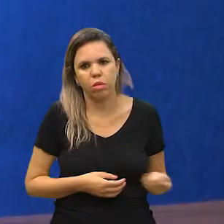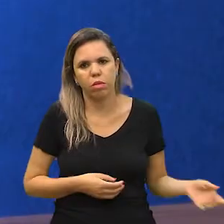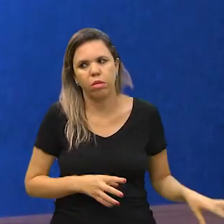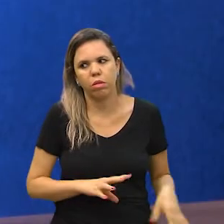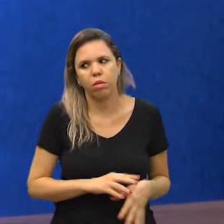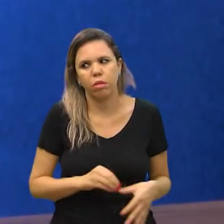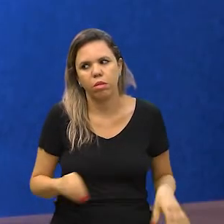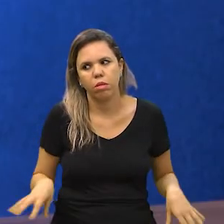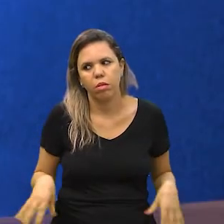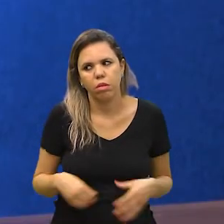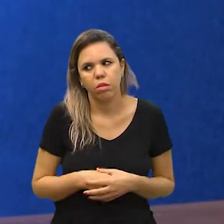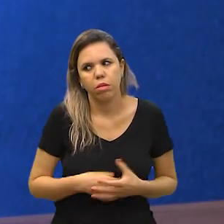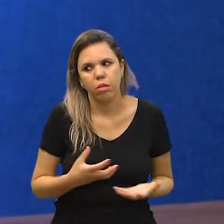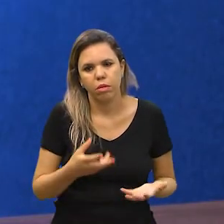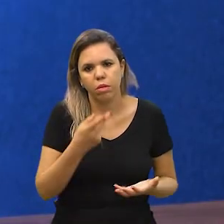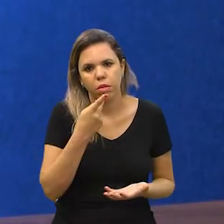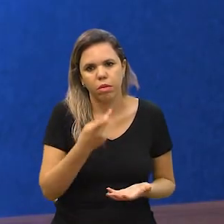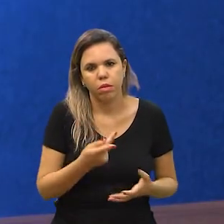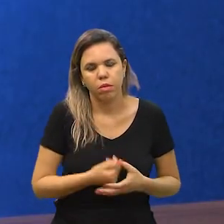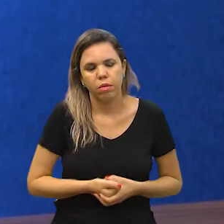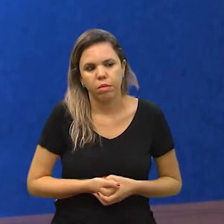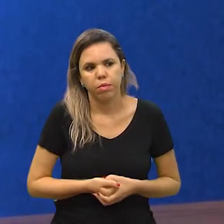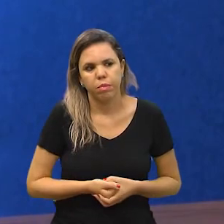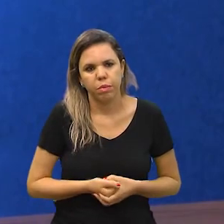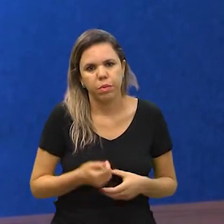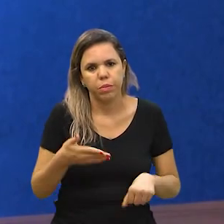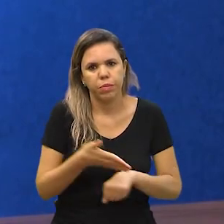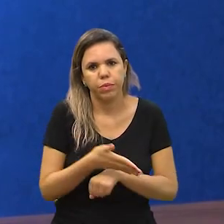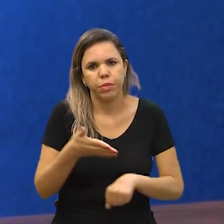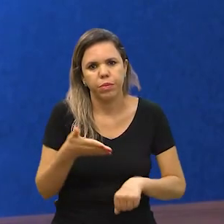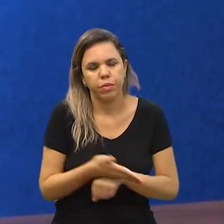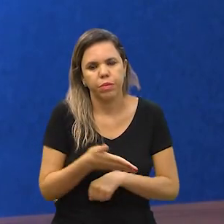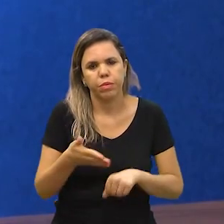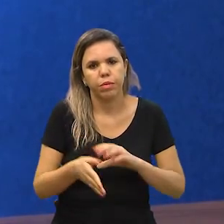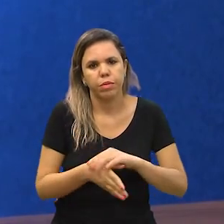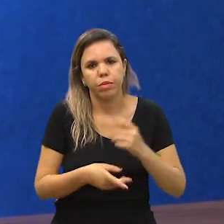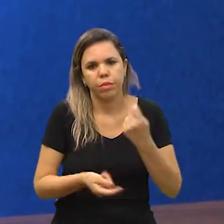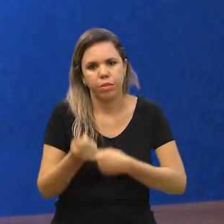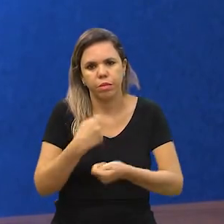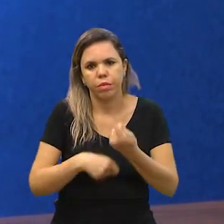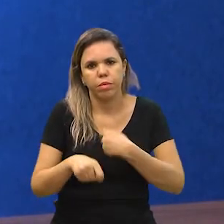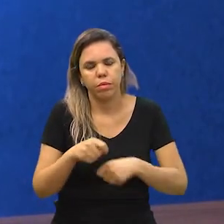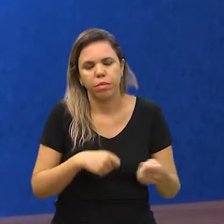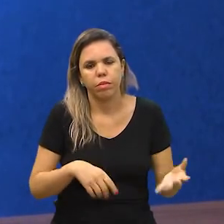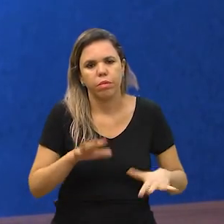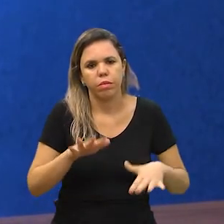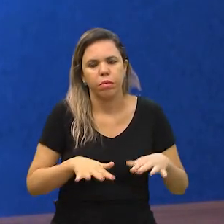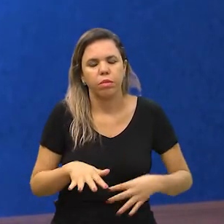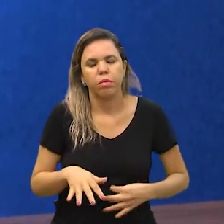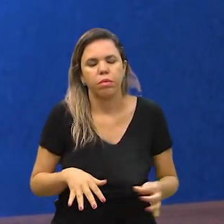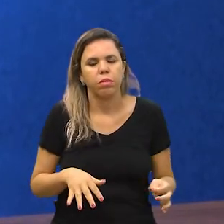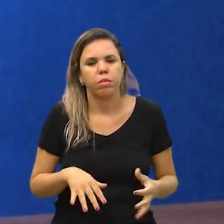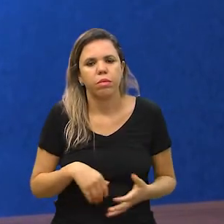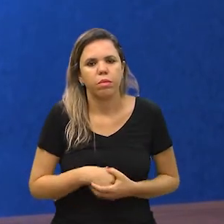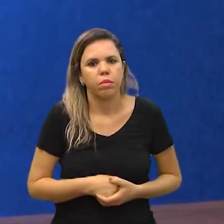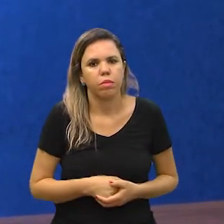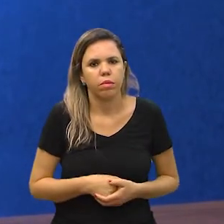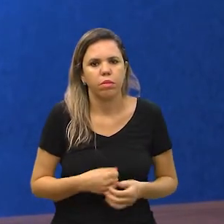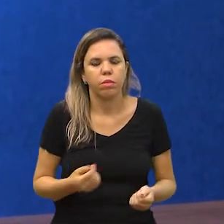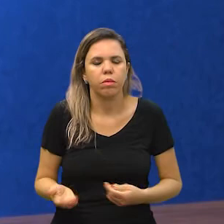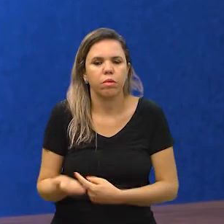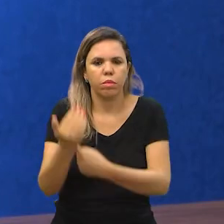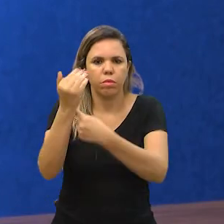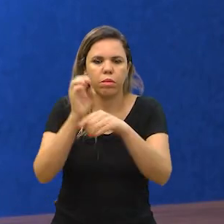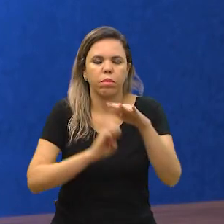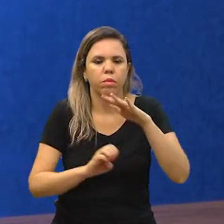bebês. Eu queria que você falasse a questão de, já participaram de alguma rodada de negócio? A gente sabe que muitas vezes o mundo